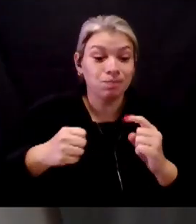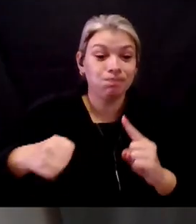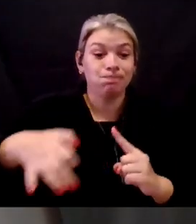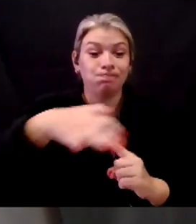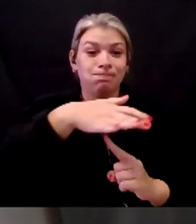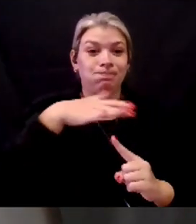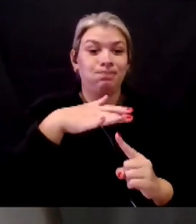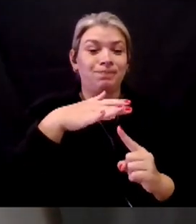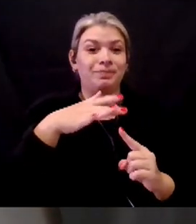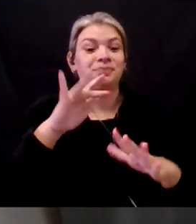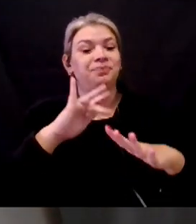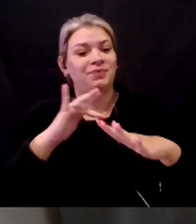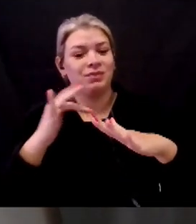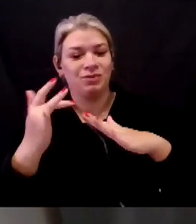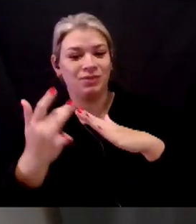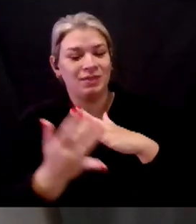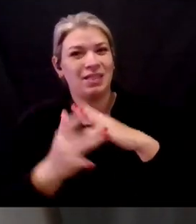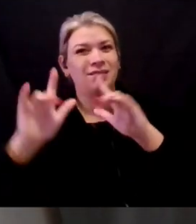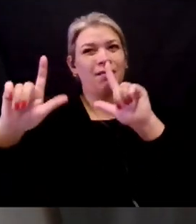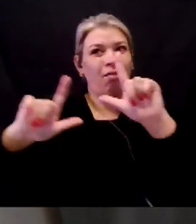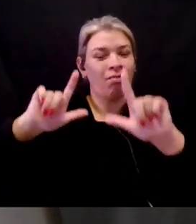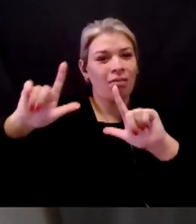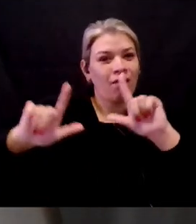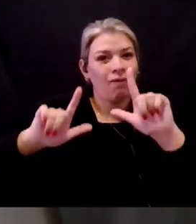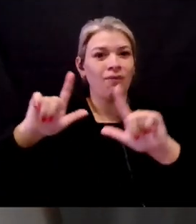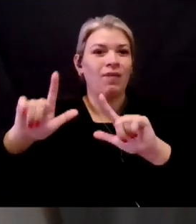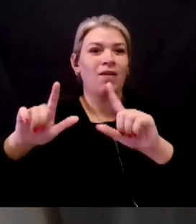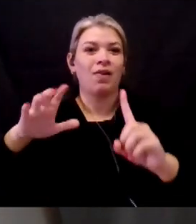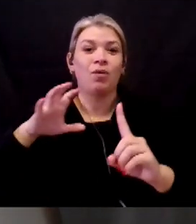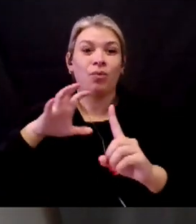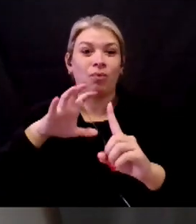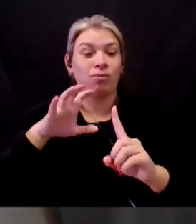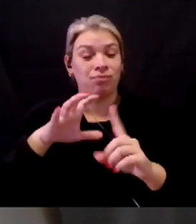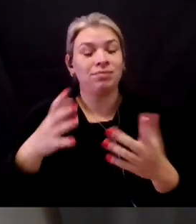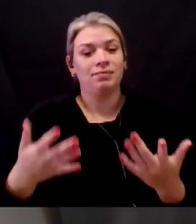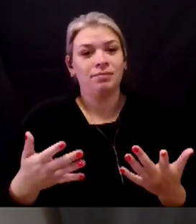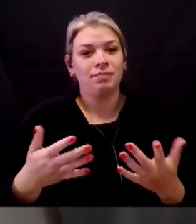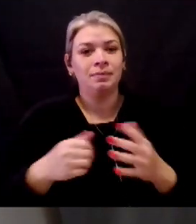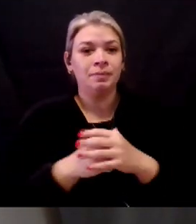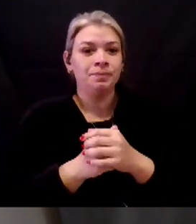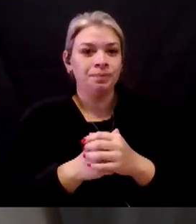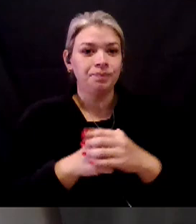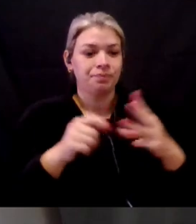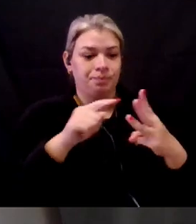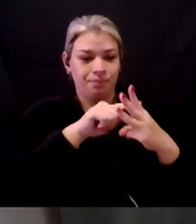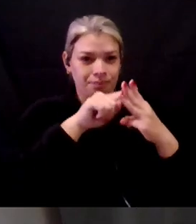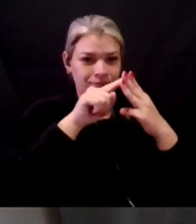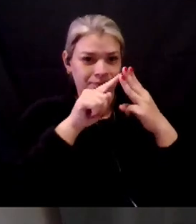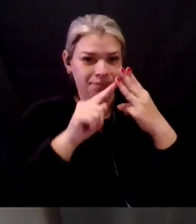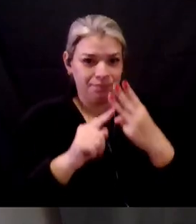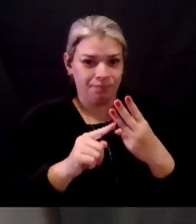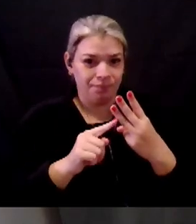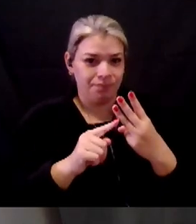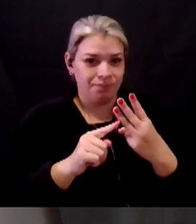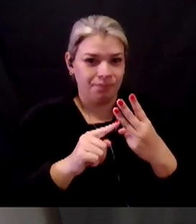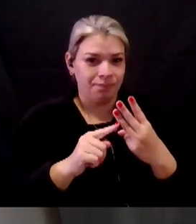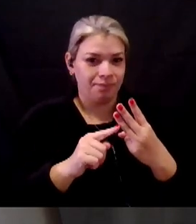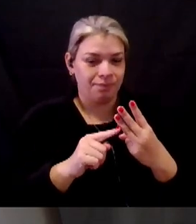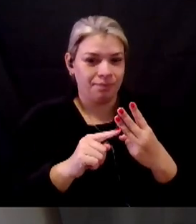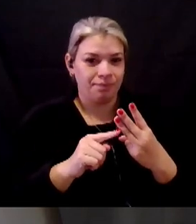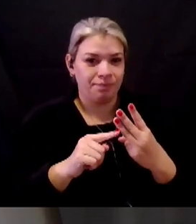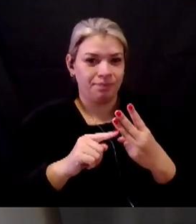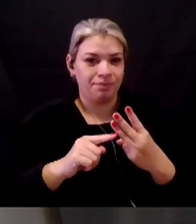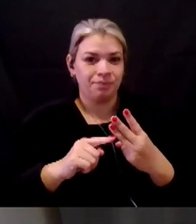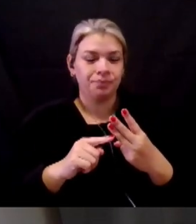de TV, os influenciadores digitais. Então, essas 3 camadas é o que vão